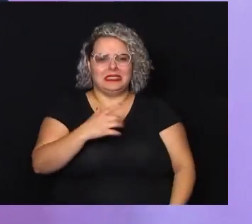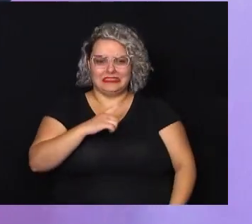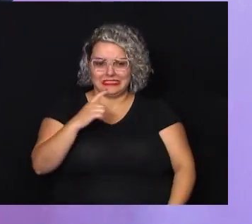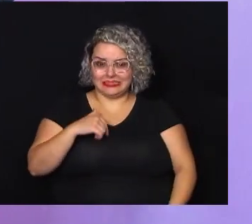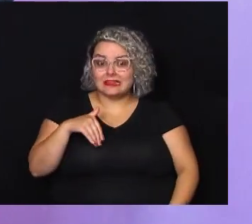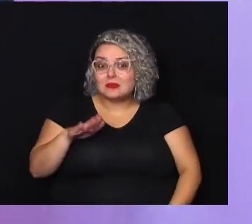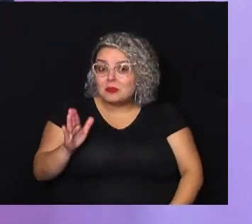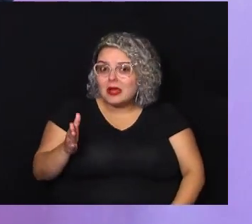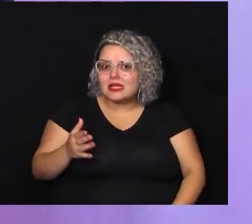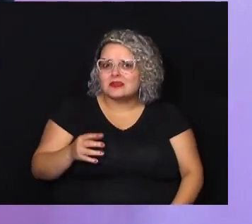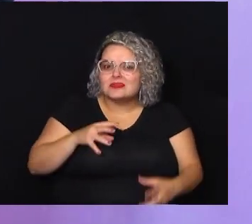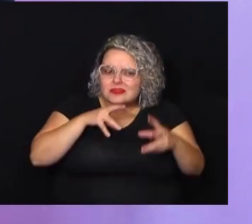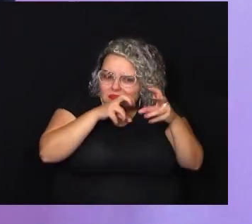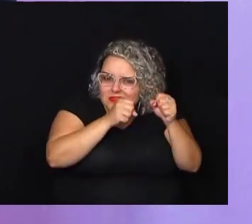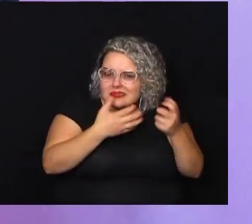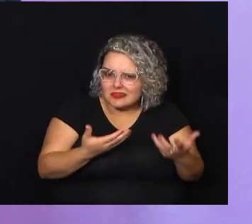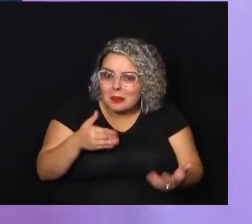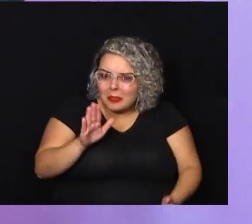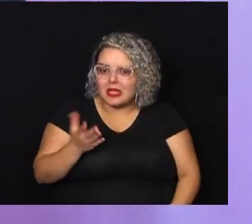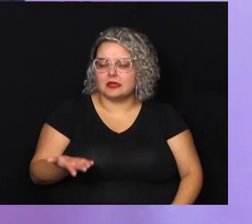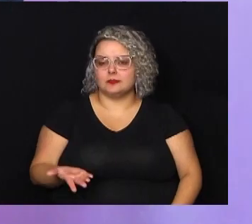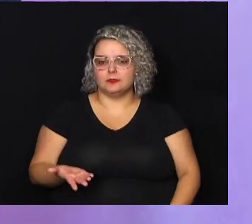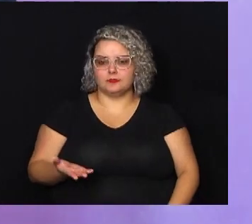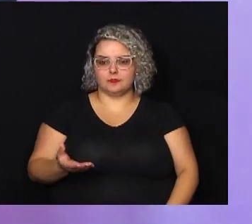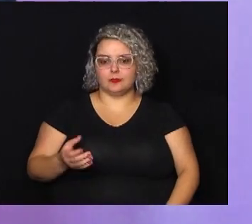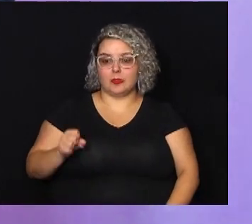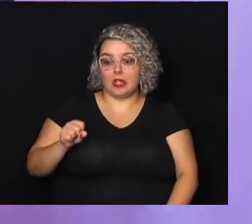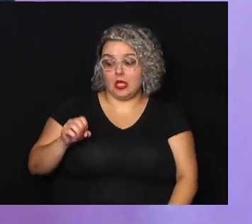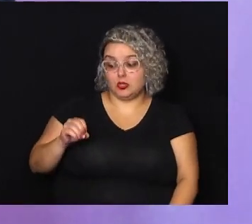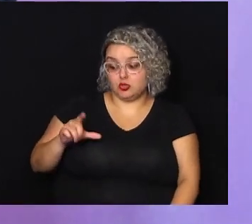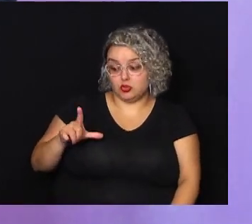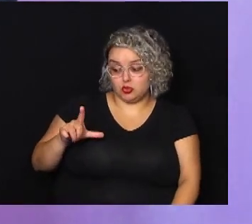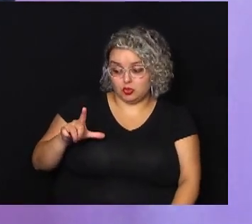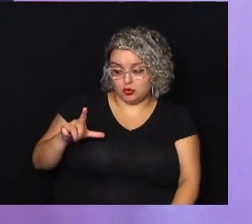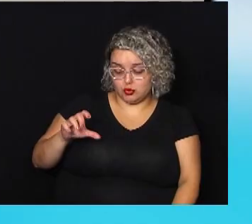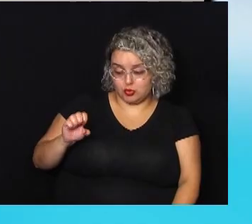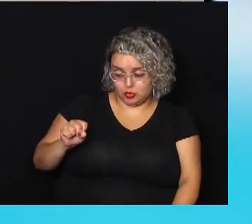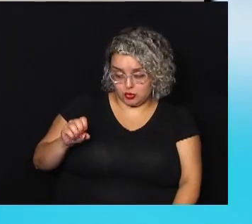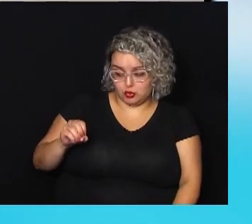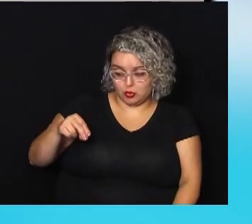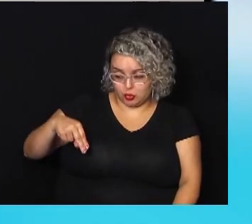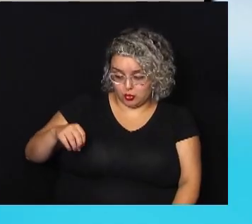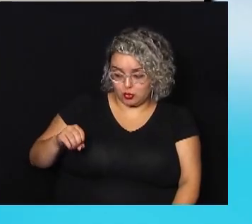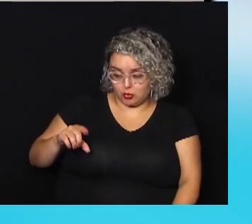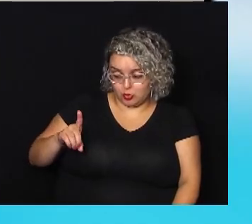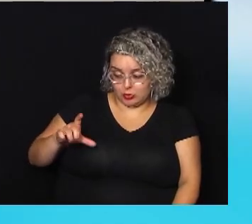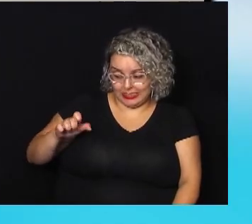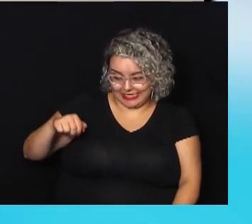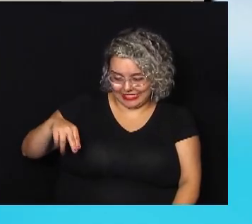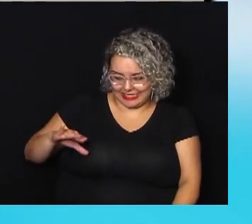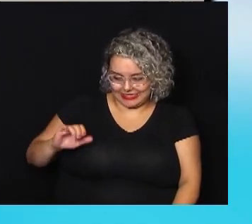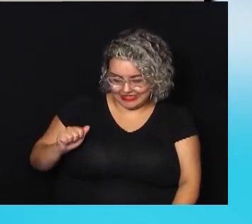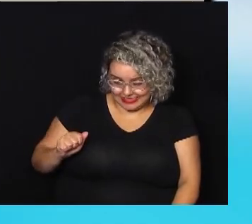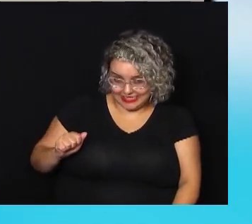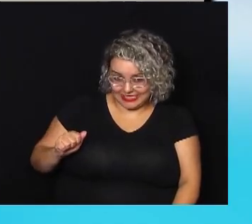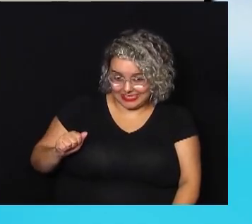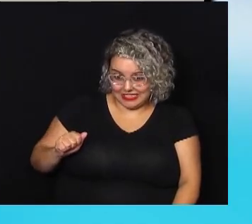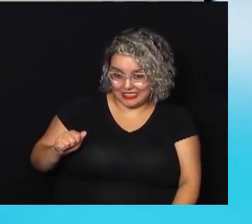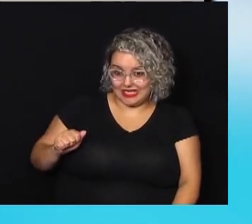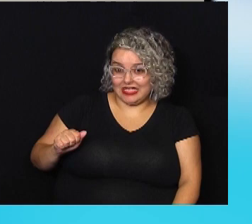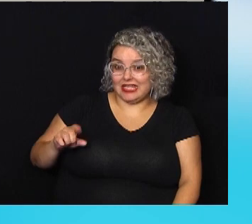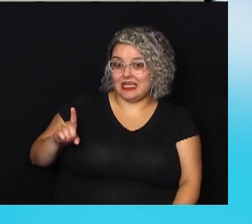sono. Quais são os sintomas? Tem mais além desse sono, doutor? A sonolência excessiva diurna é uma queixa